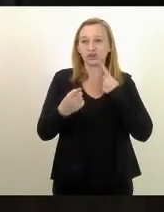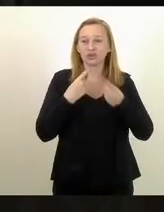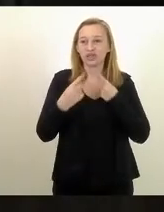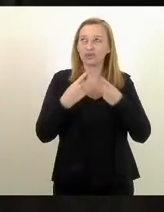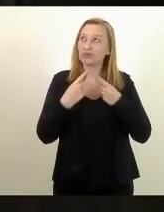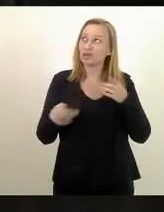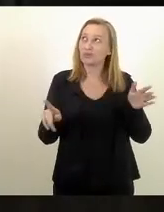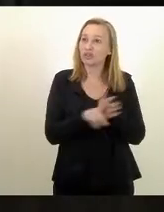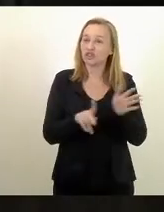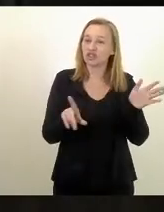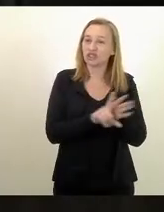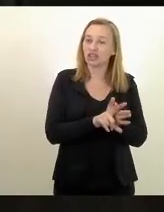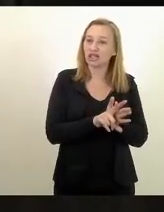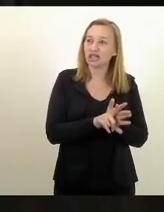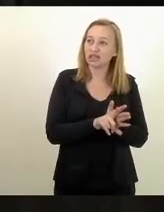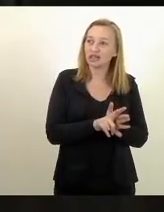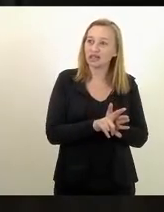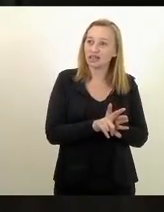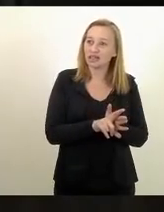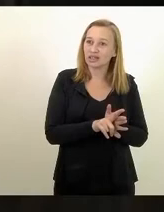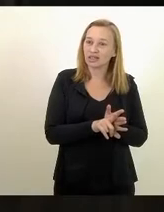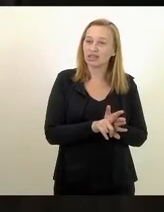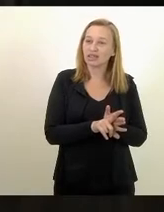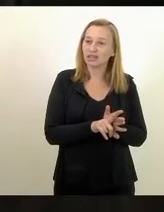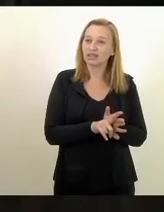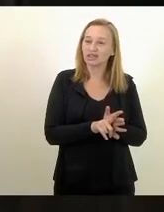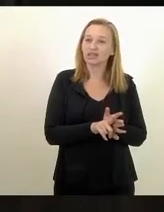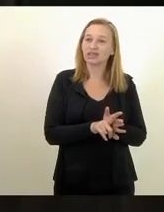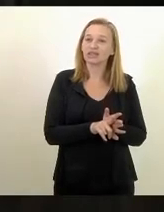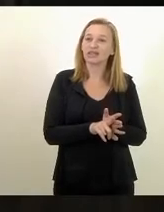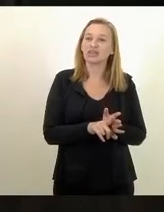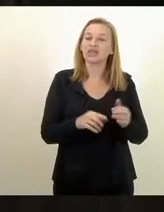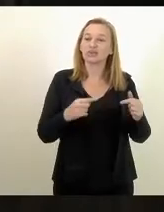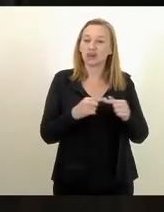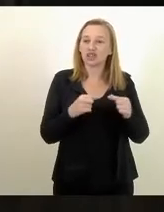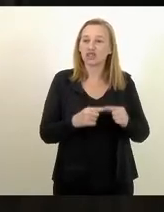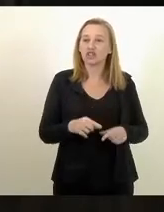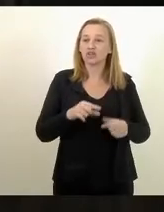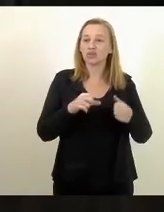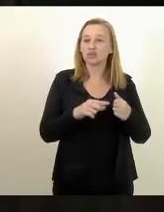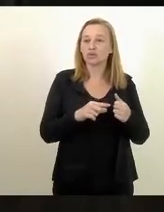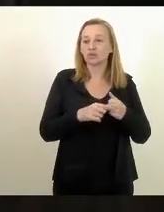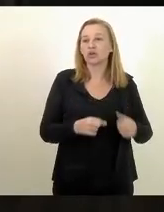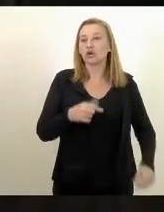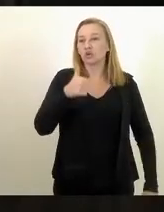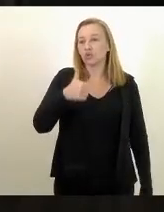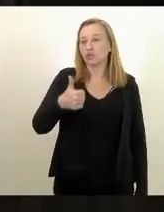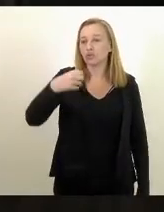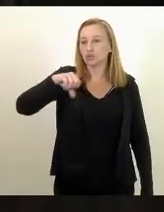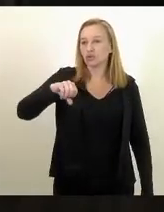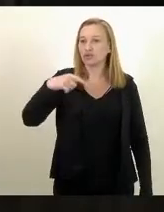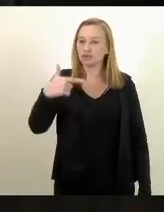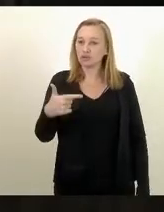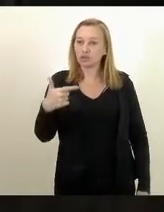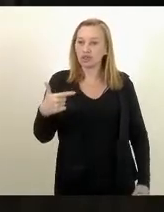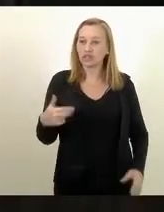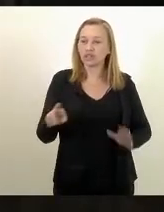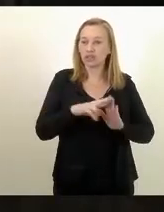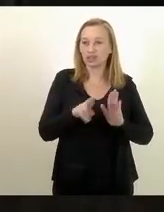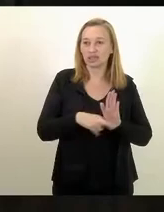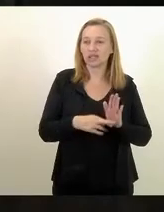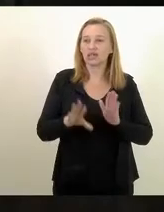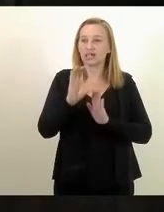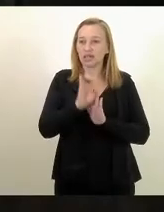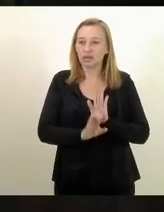projeto de sujeito a disposição especial de acordo com o artigo 192 do regimento interno proposta de emenda